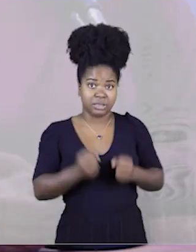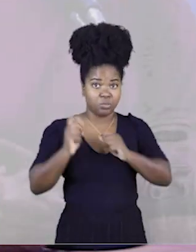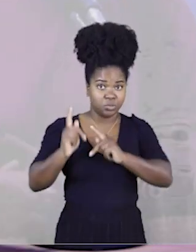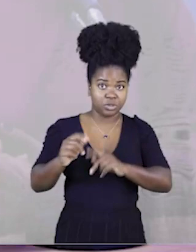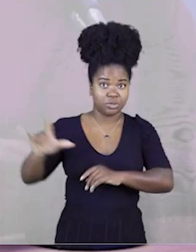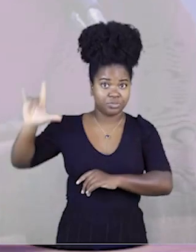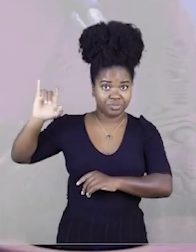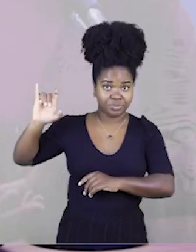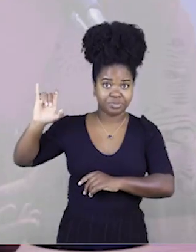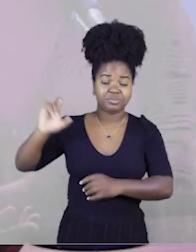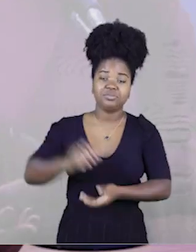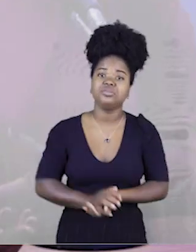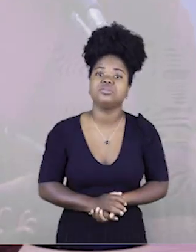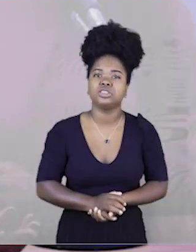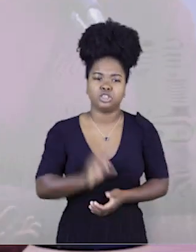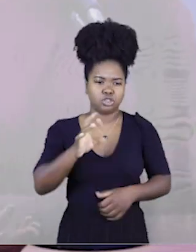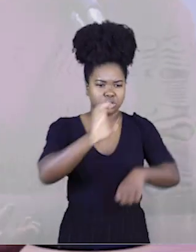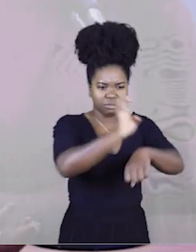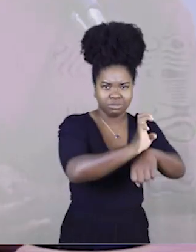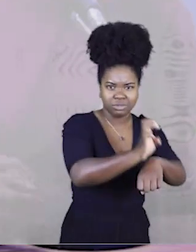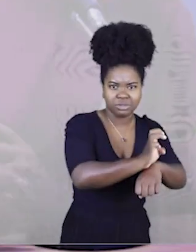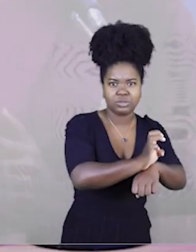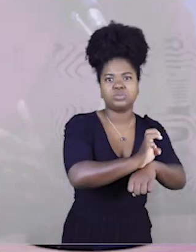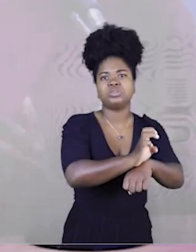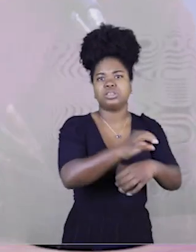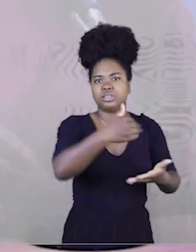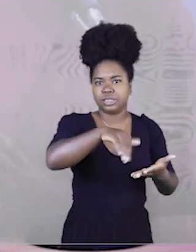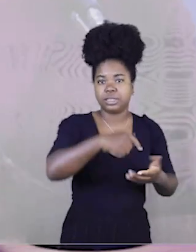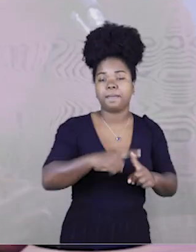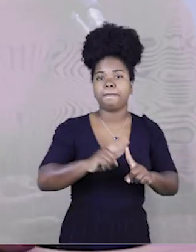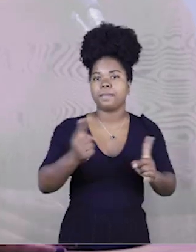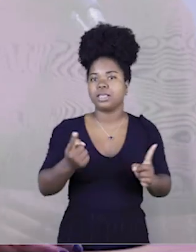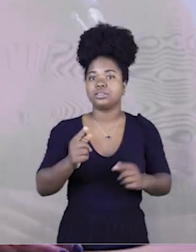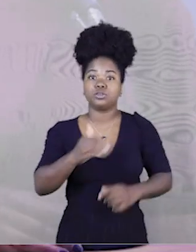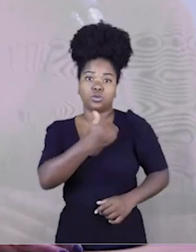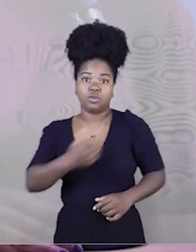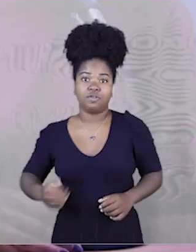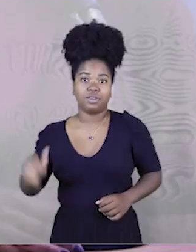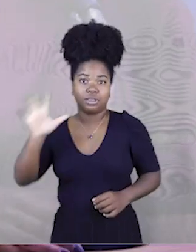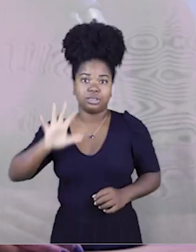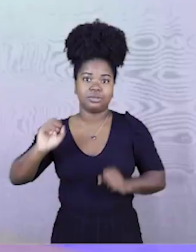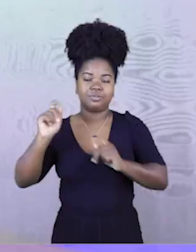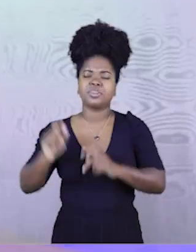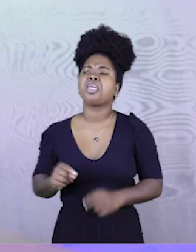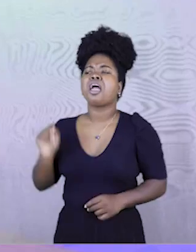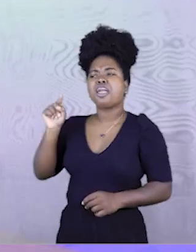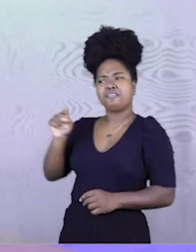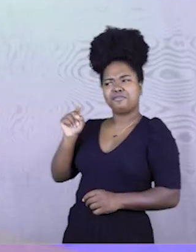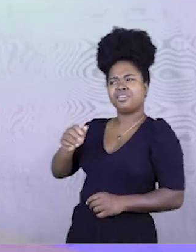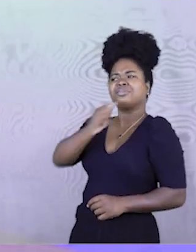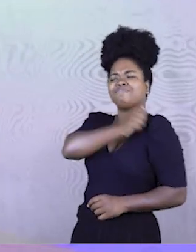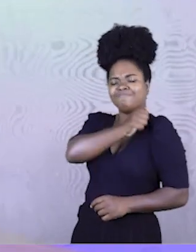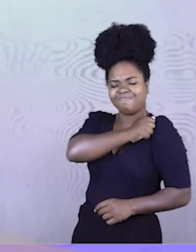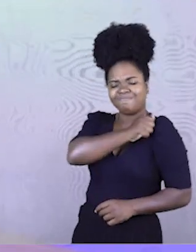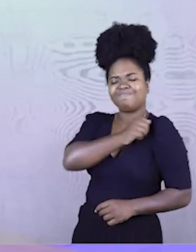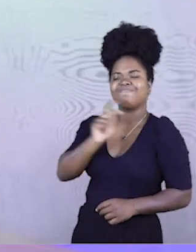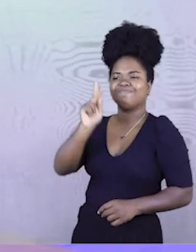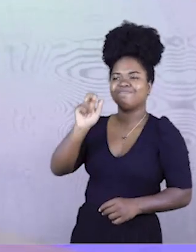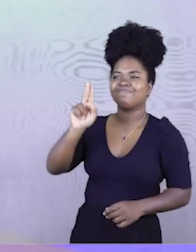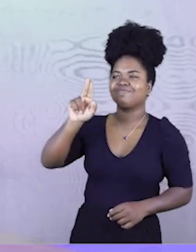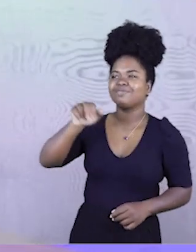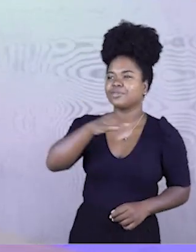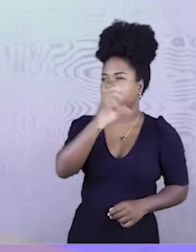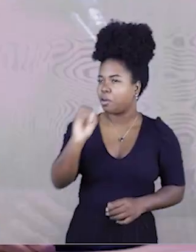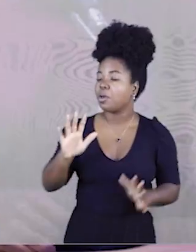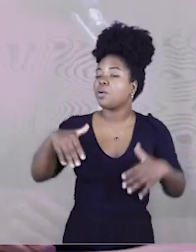secretaria, mas também em outros órgãos do nosso governo e da nossa esfera pública em geral. E você, Cauã, qual é o recadinho que você deixa